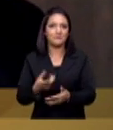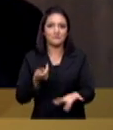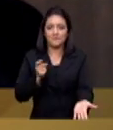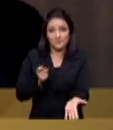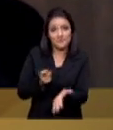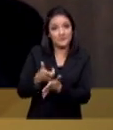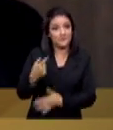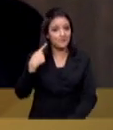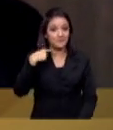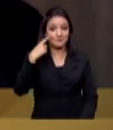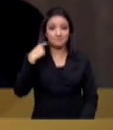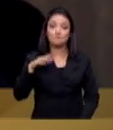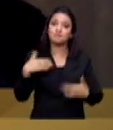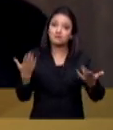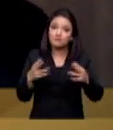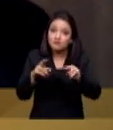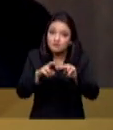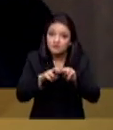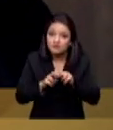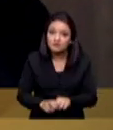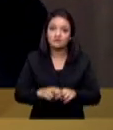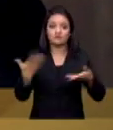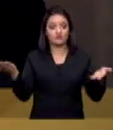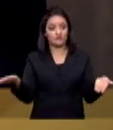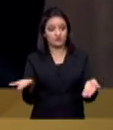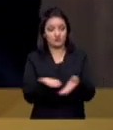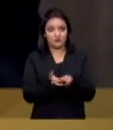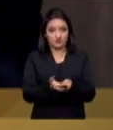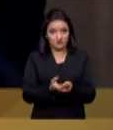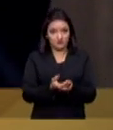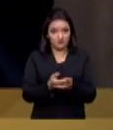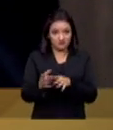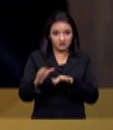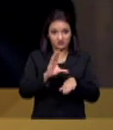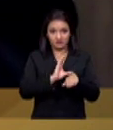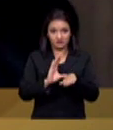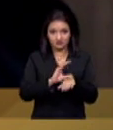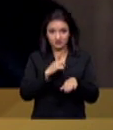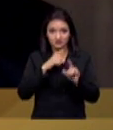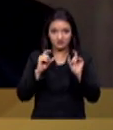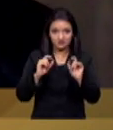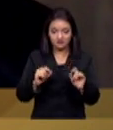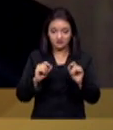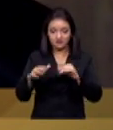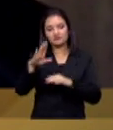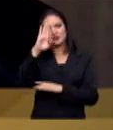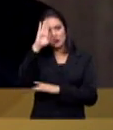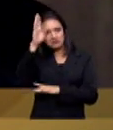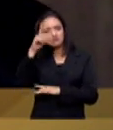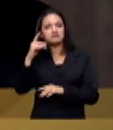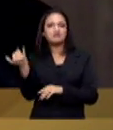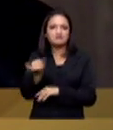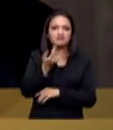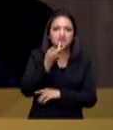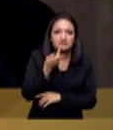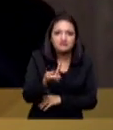Por isso, na ação constitucional, o que sobreleva ponderar o interesse social e